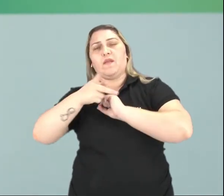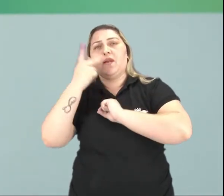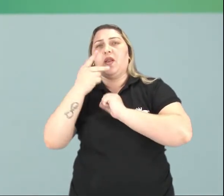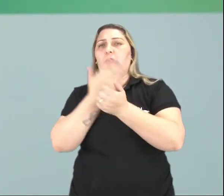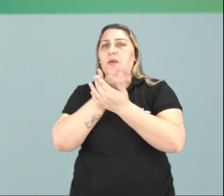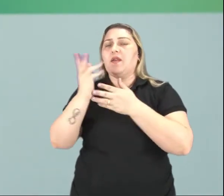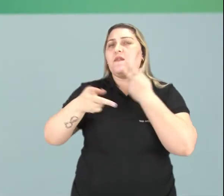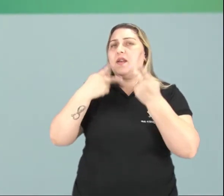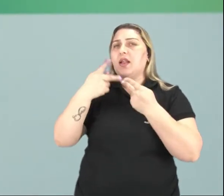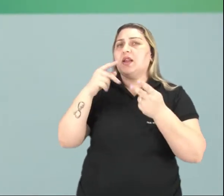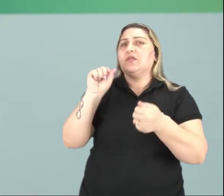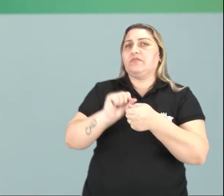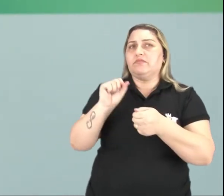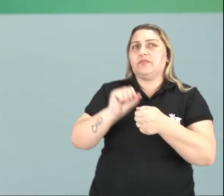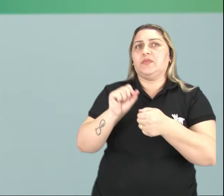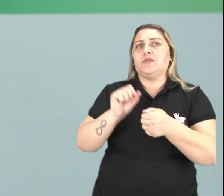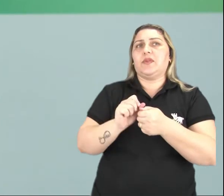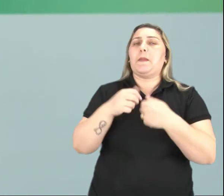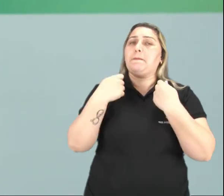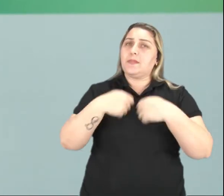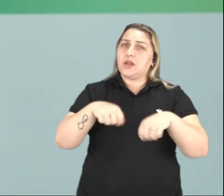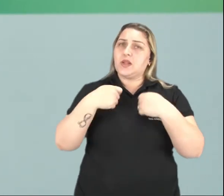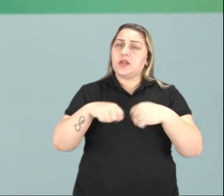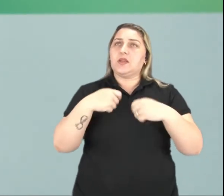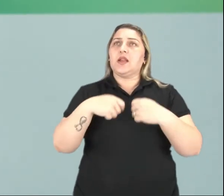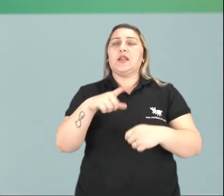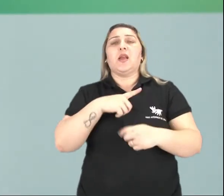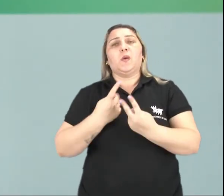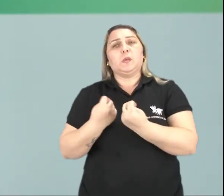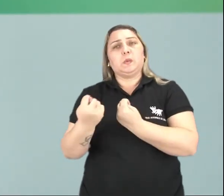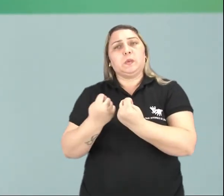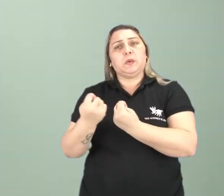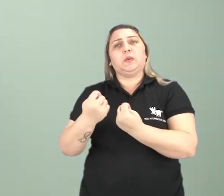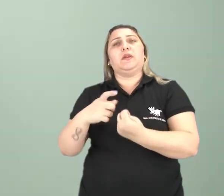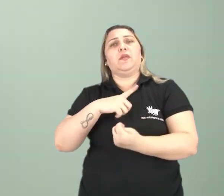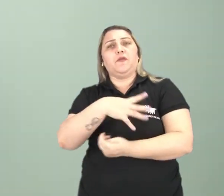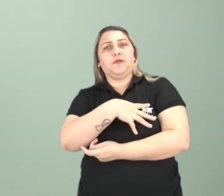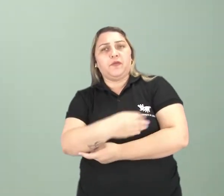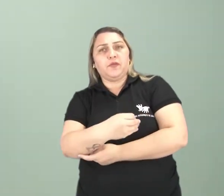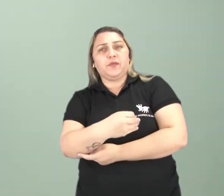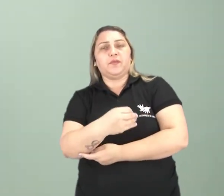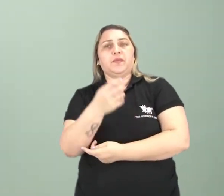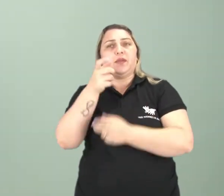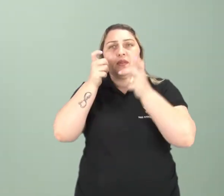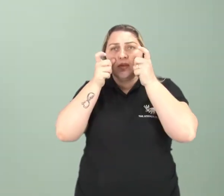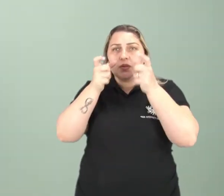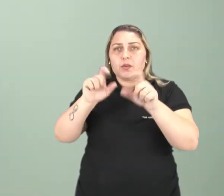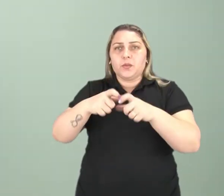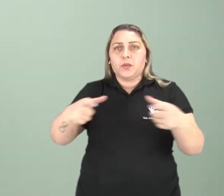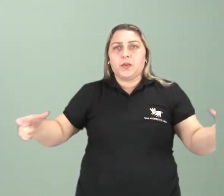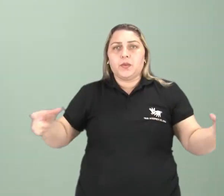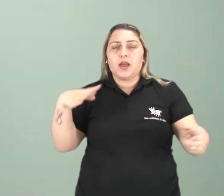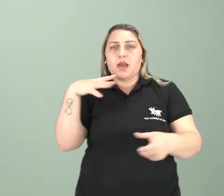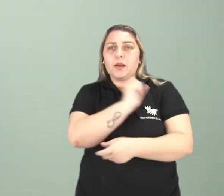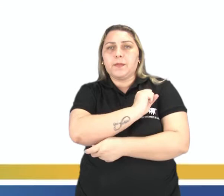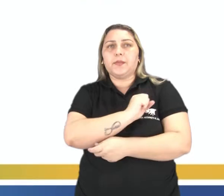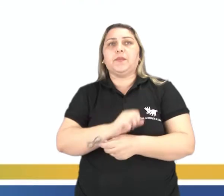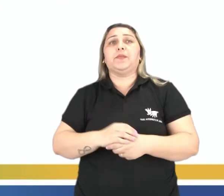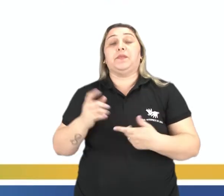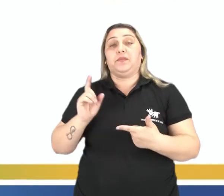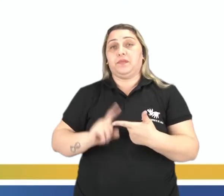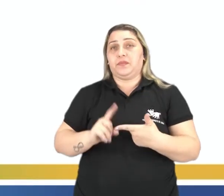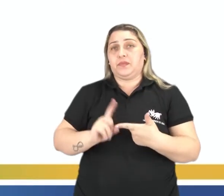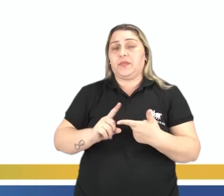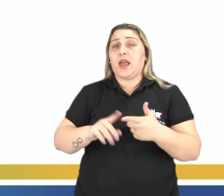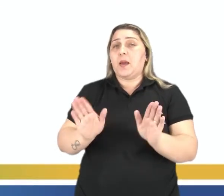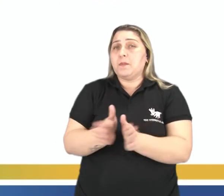começaram a falar de novo dessa teoria que precisavam, então, ter um controle, ter ali uma certa atenção com esse crescimento acelerado. Segundo